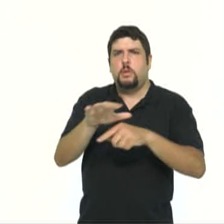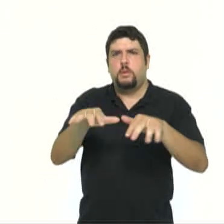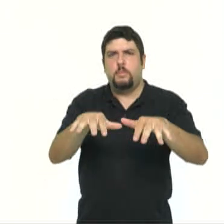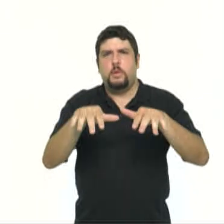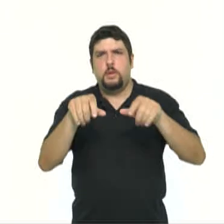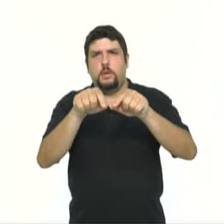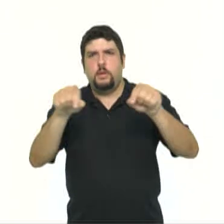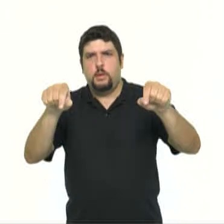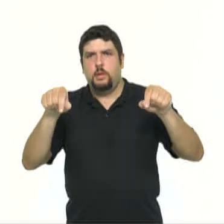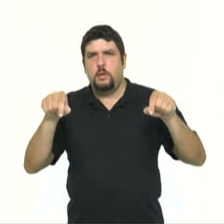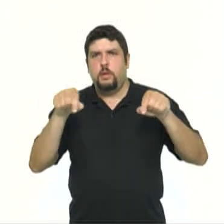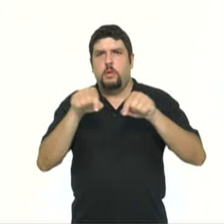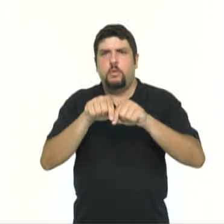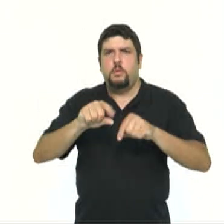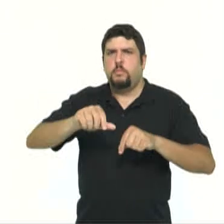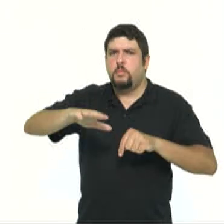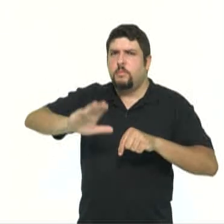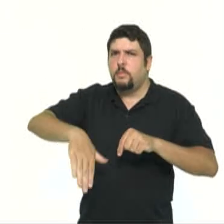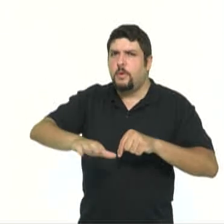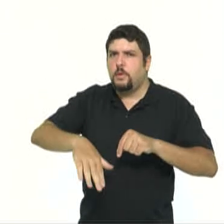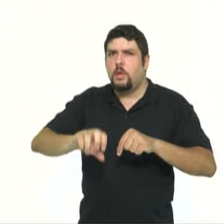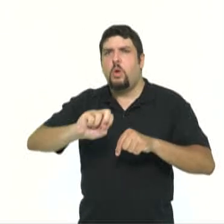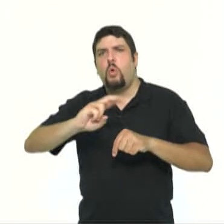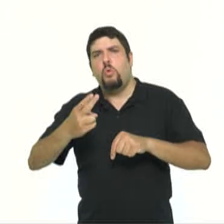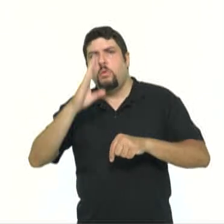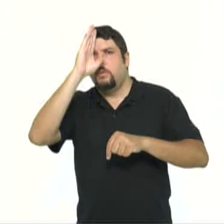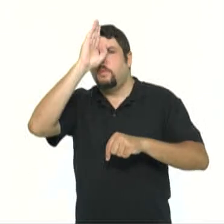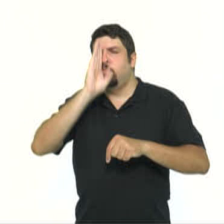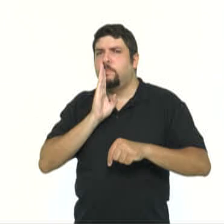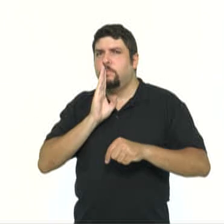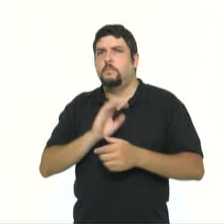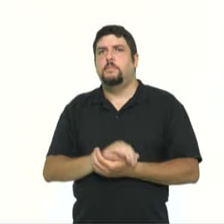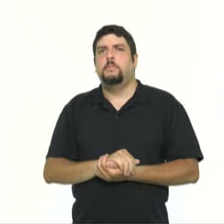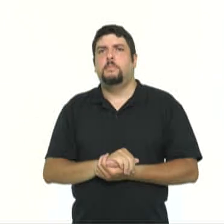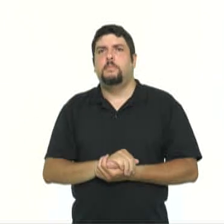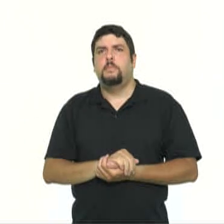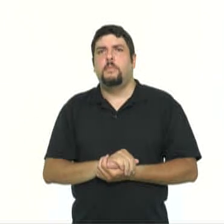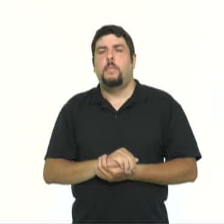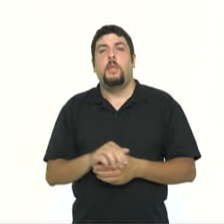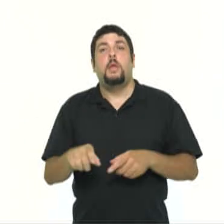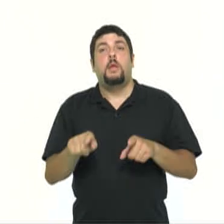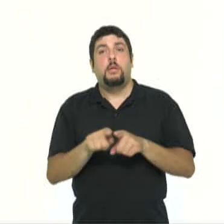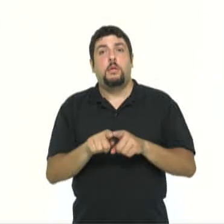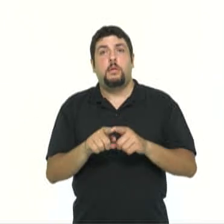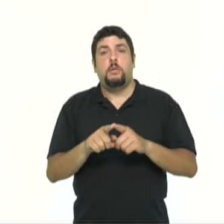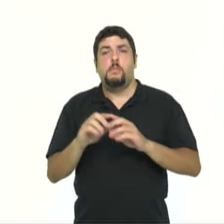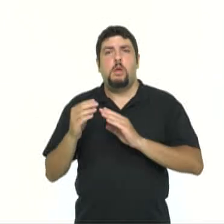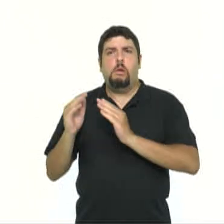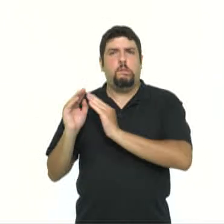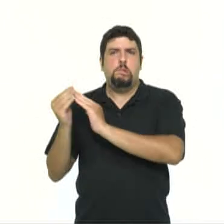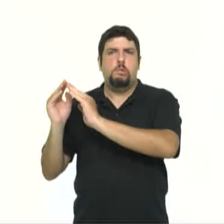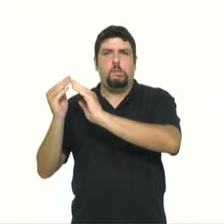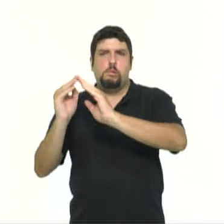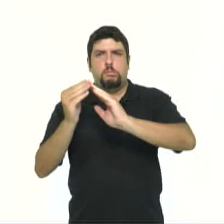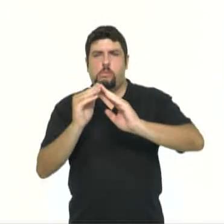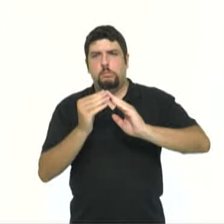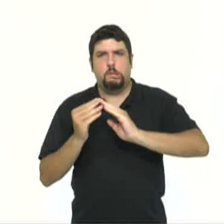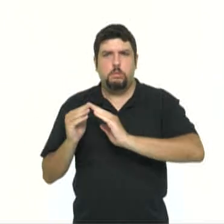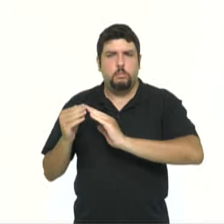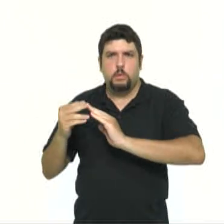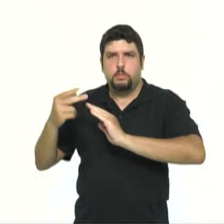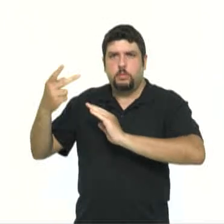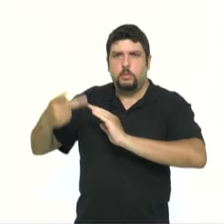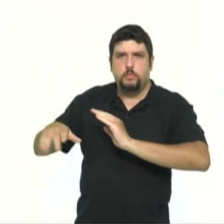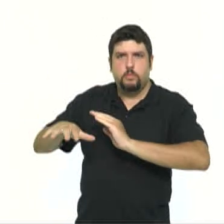cinema de baixo custo ou gratuitas nas periferias brasileiras, por meio da inclusão